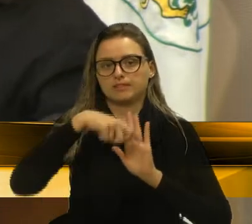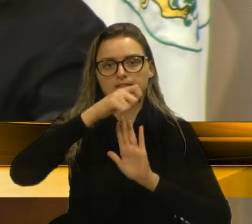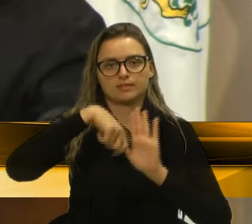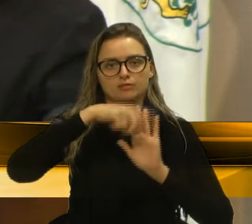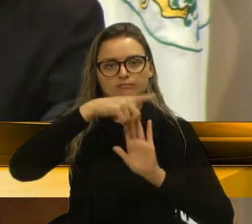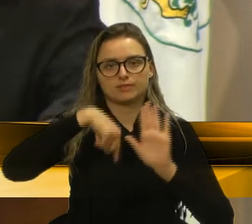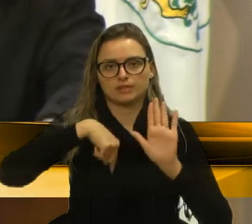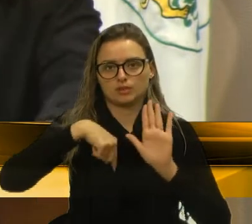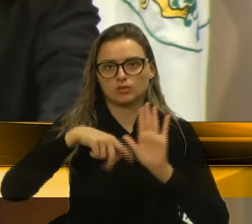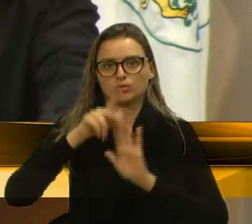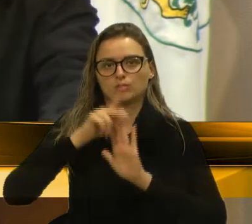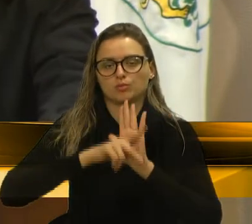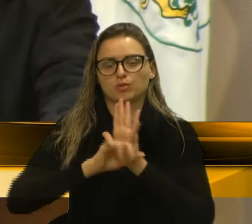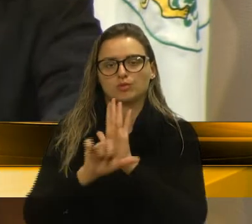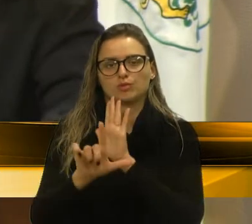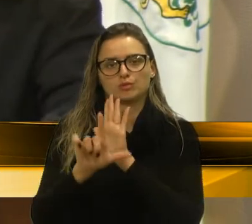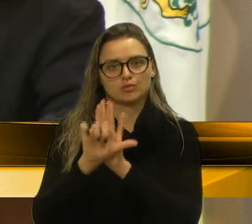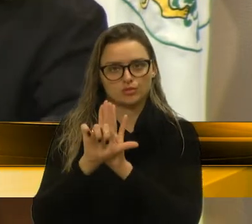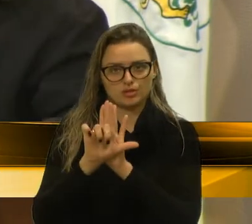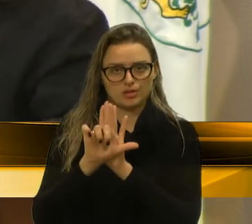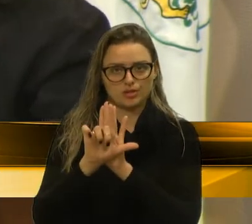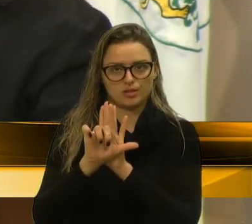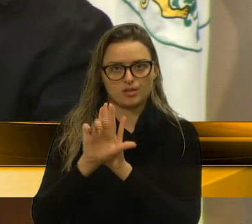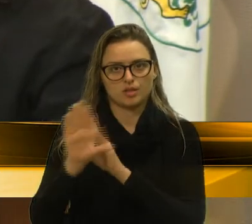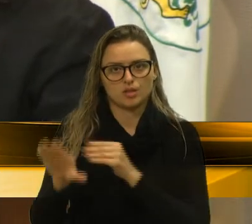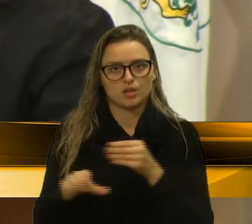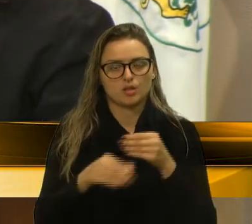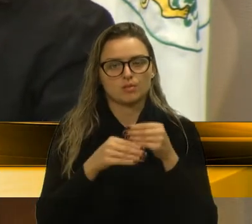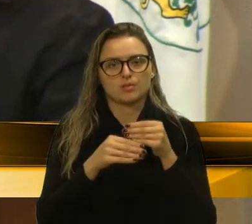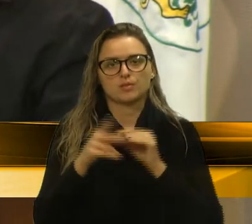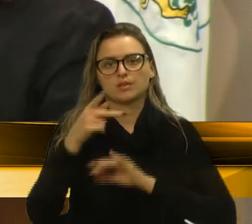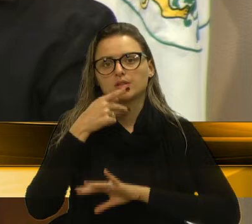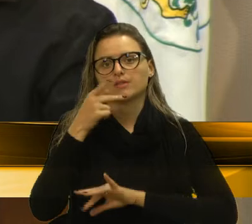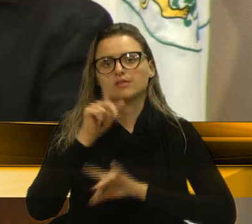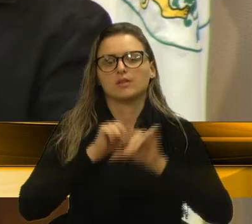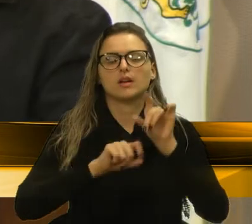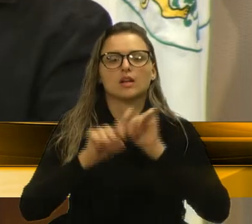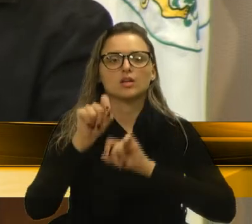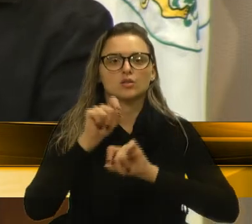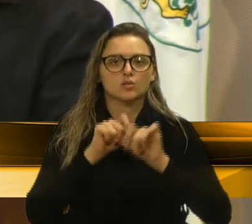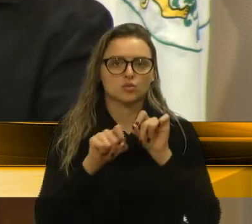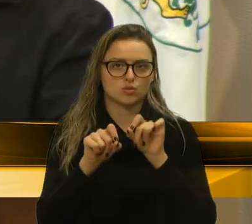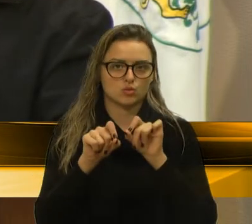ao projeto de lei complementar que trata do